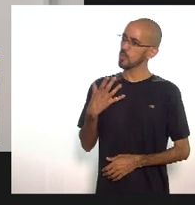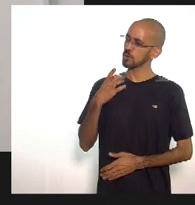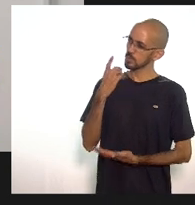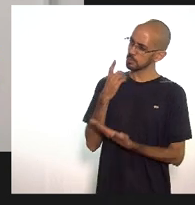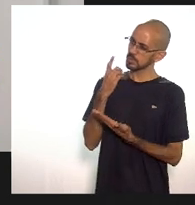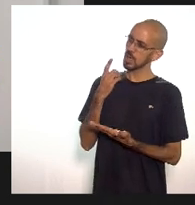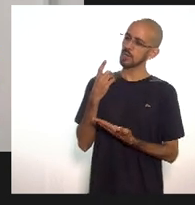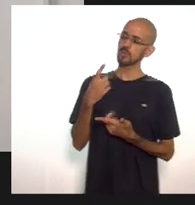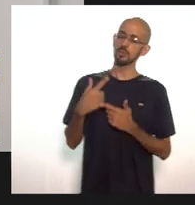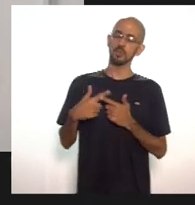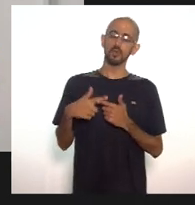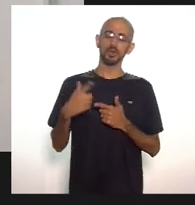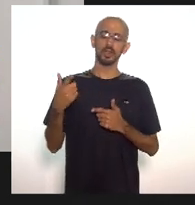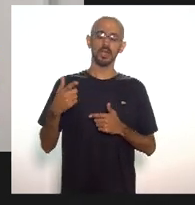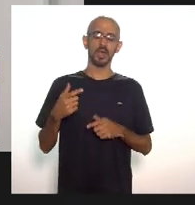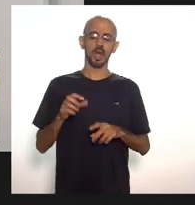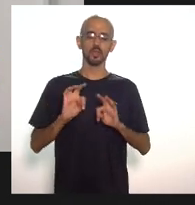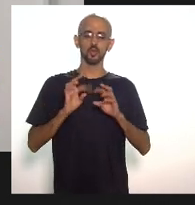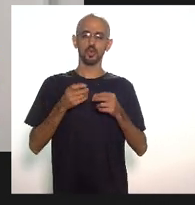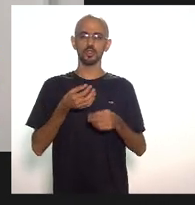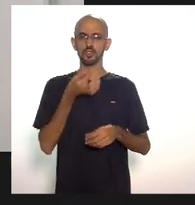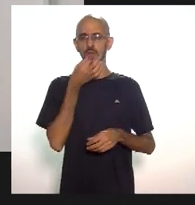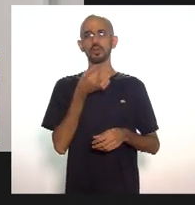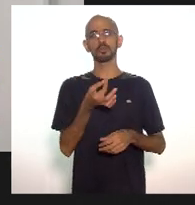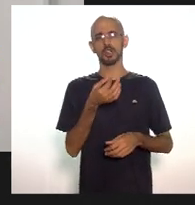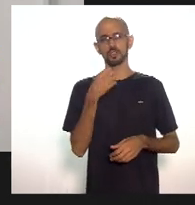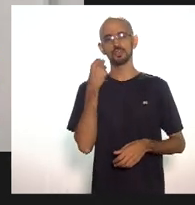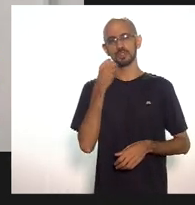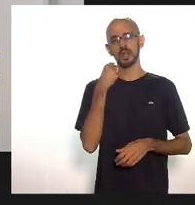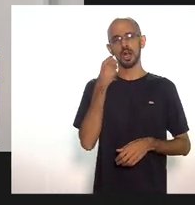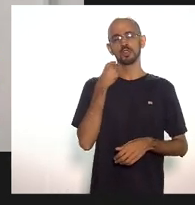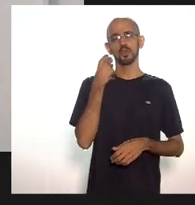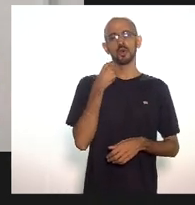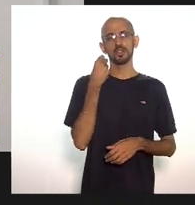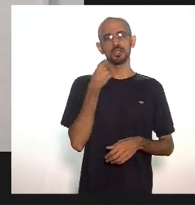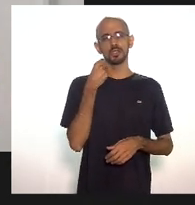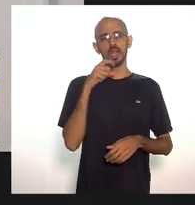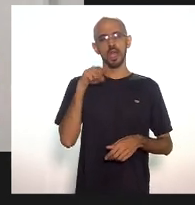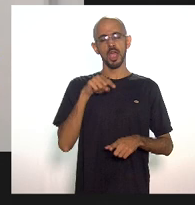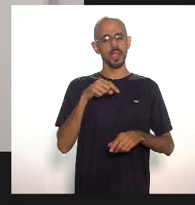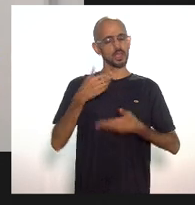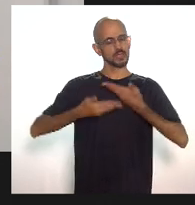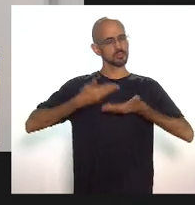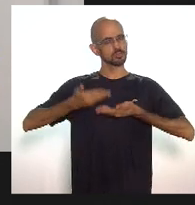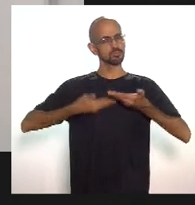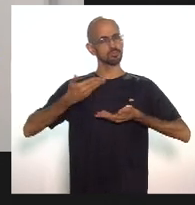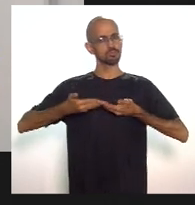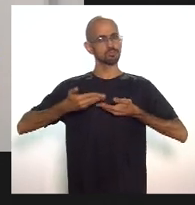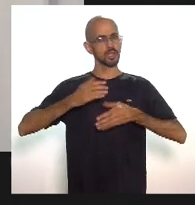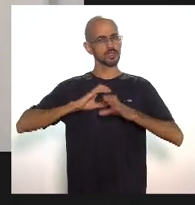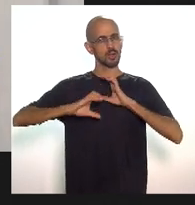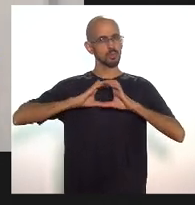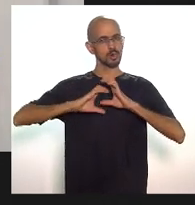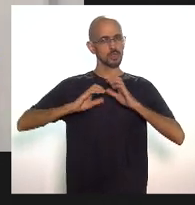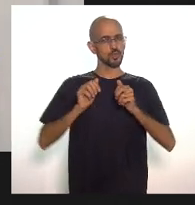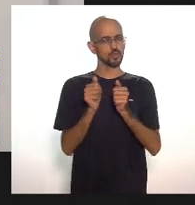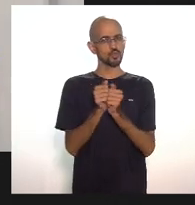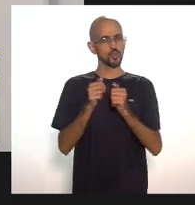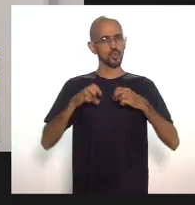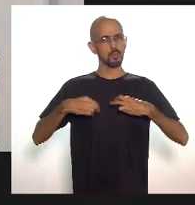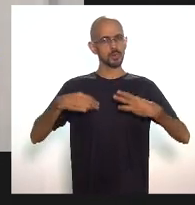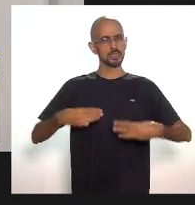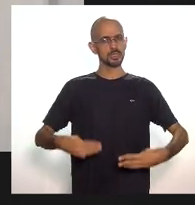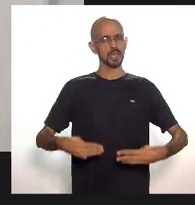as colocações do senador, né, foram no sentido de que essa interlocução junto ao Ministério, né,